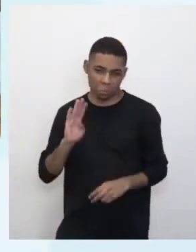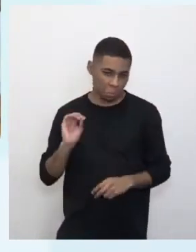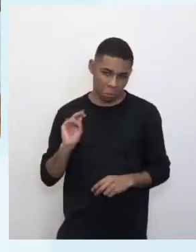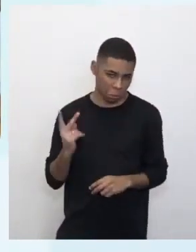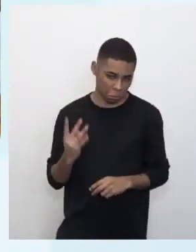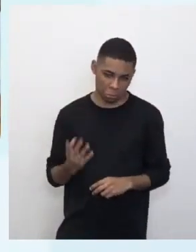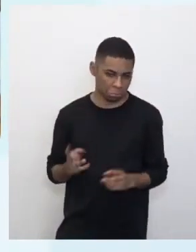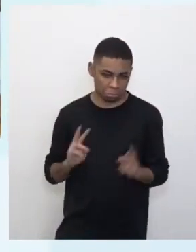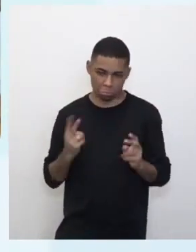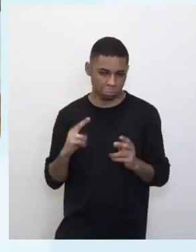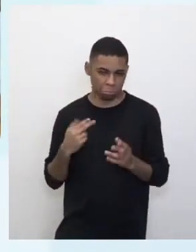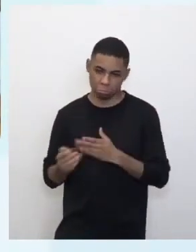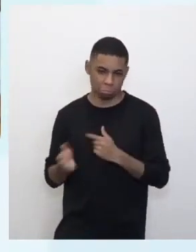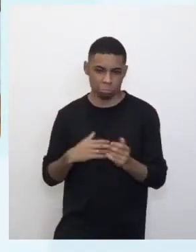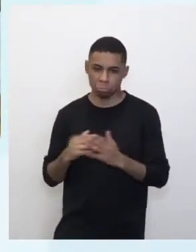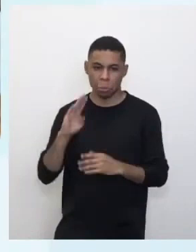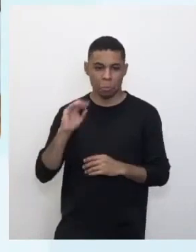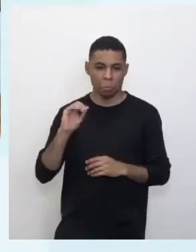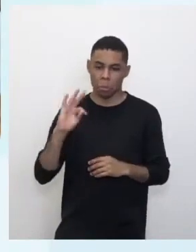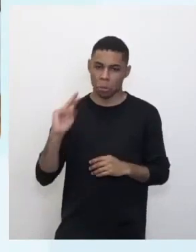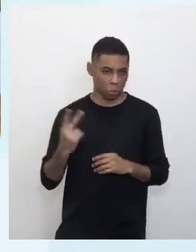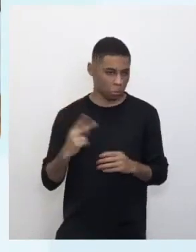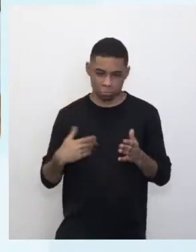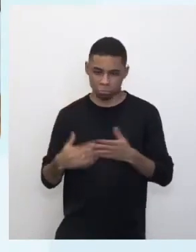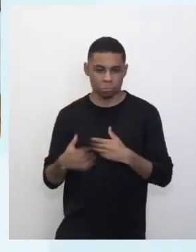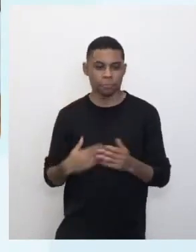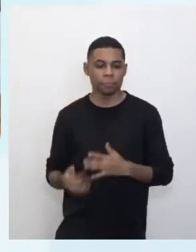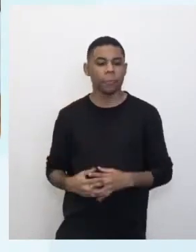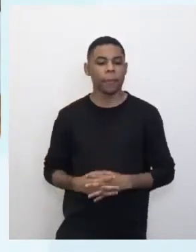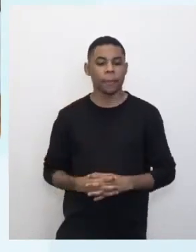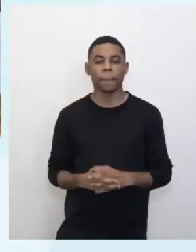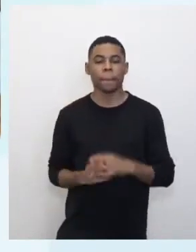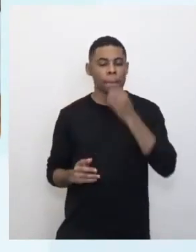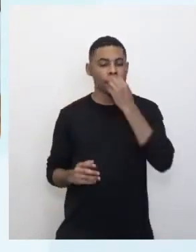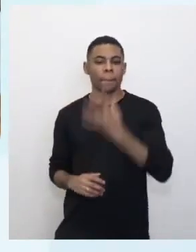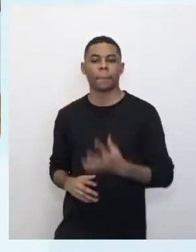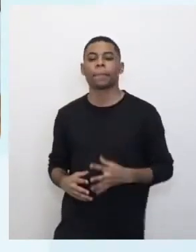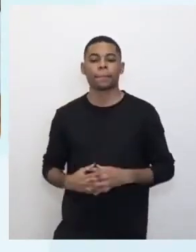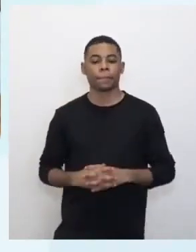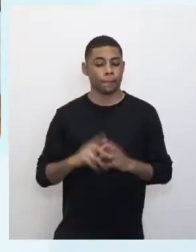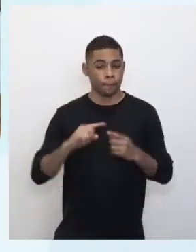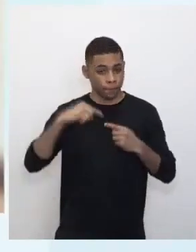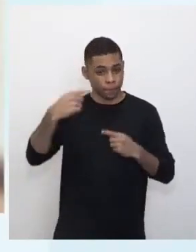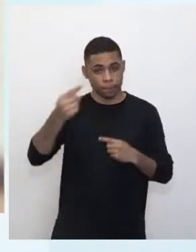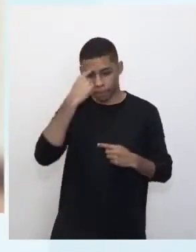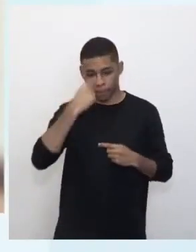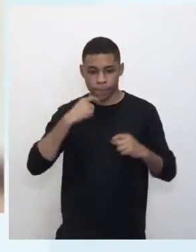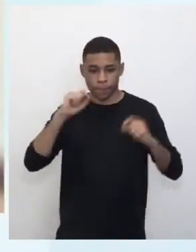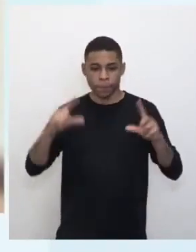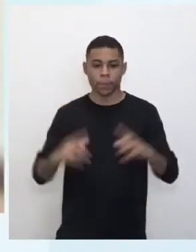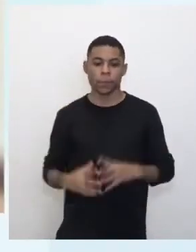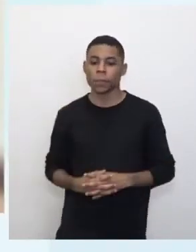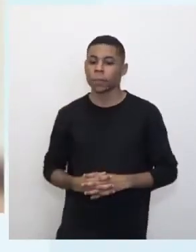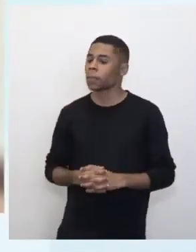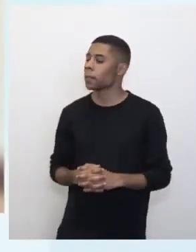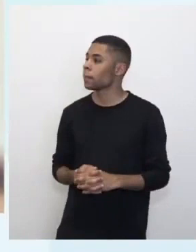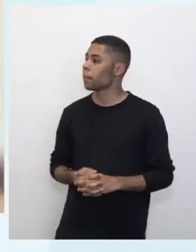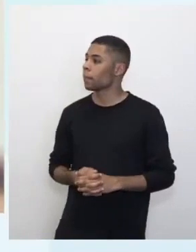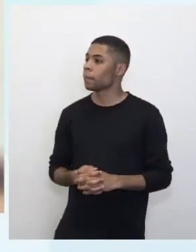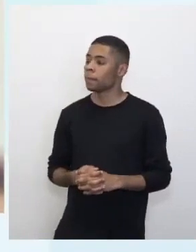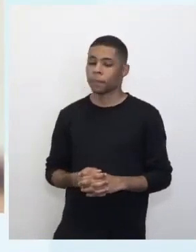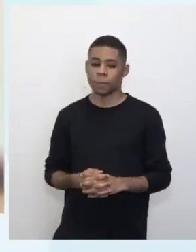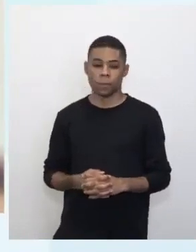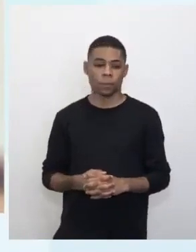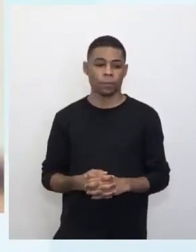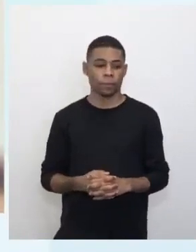quero ambos, né? Os dois, para mim, funcionam. Very good. Next image on the screen. You can choose